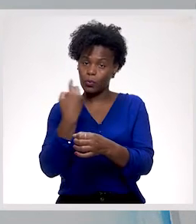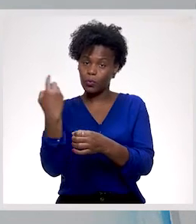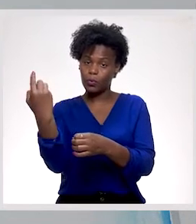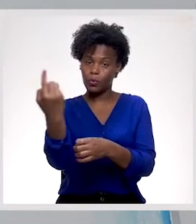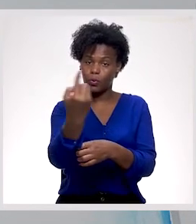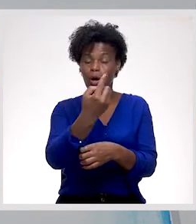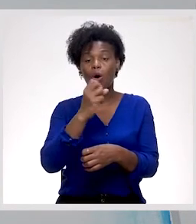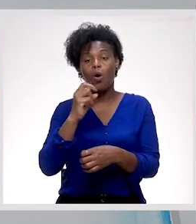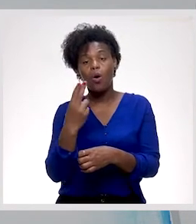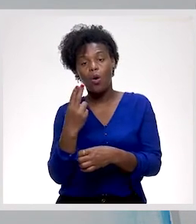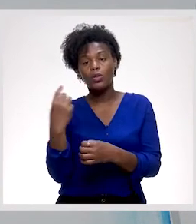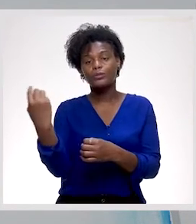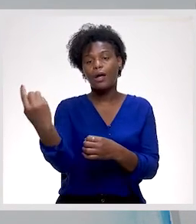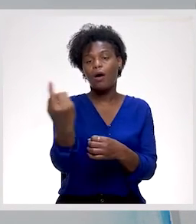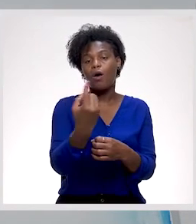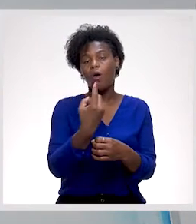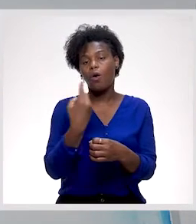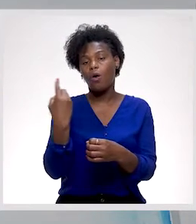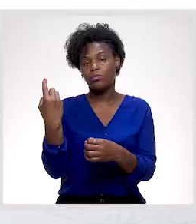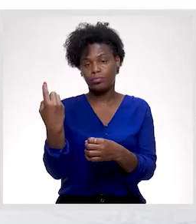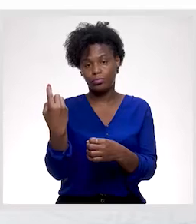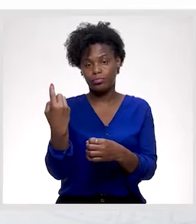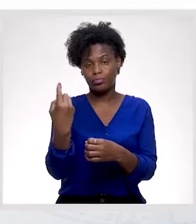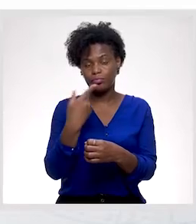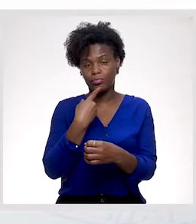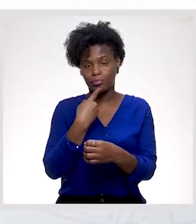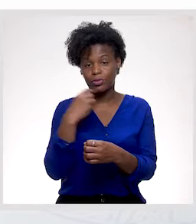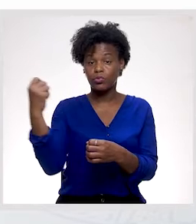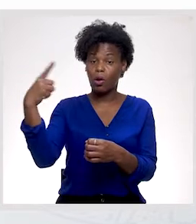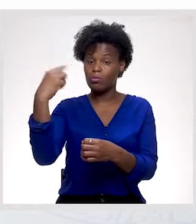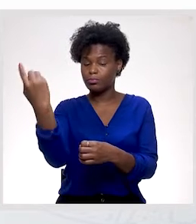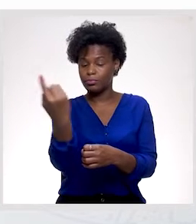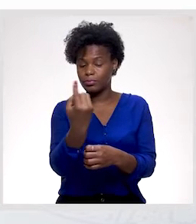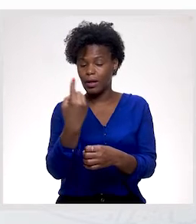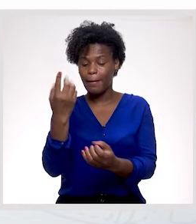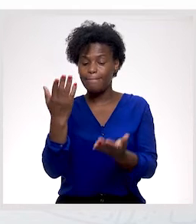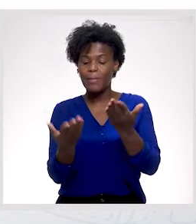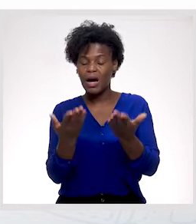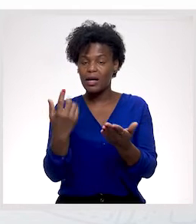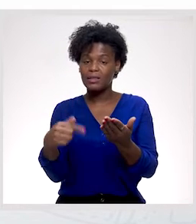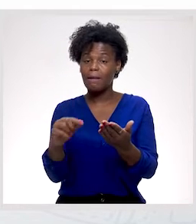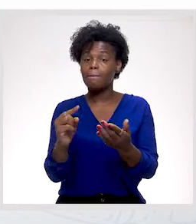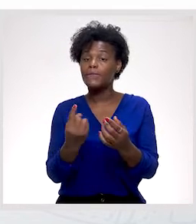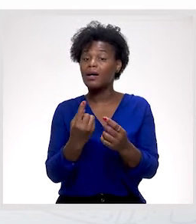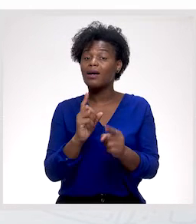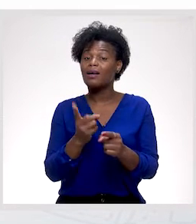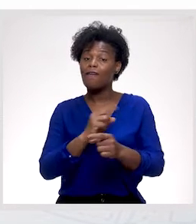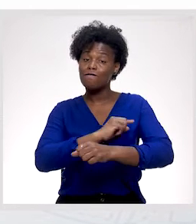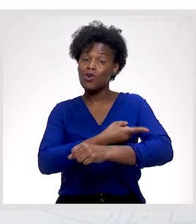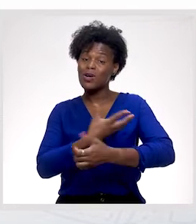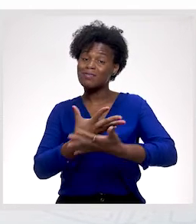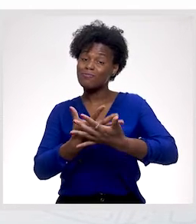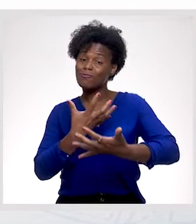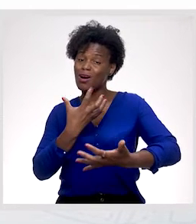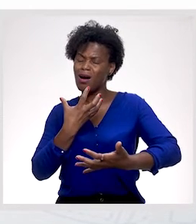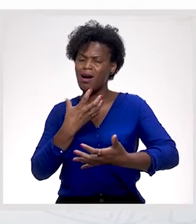em órbita à volta do Sol, ter massa suficiente para que a força de gravidade lhes permitam